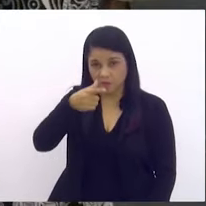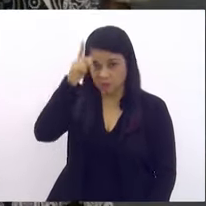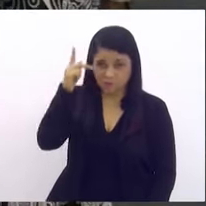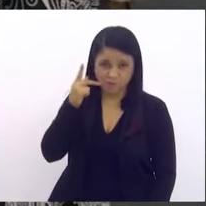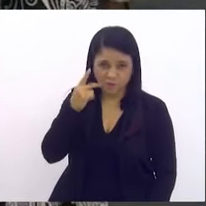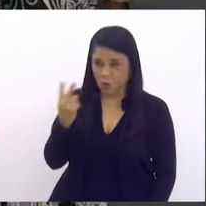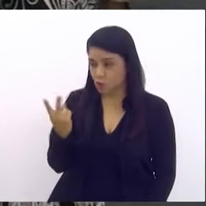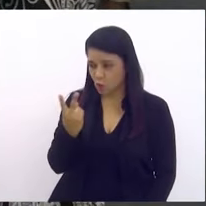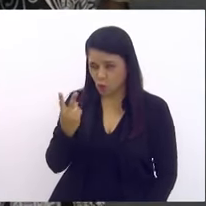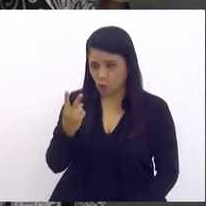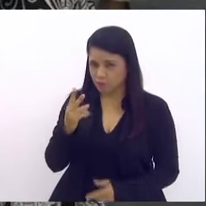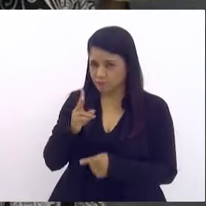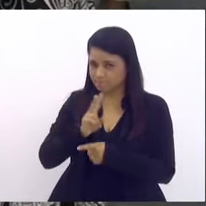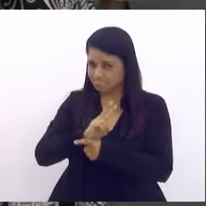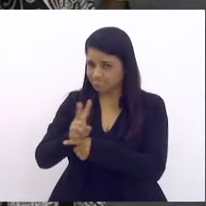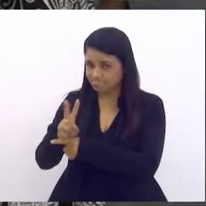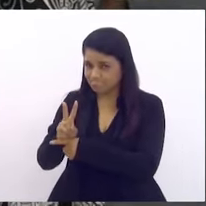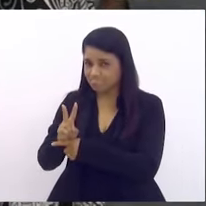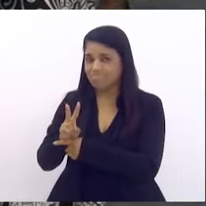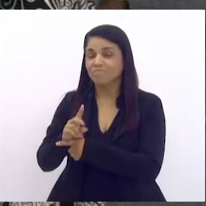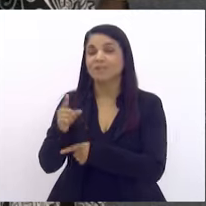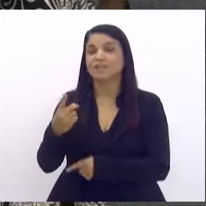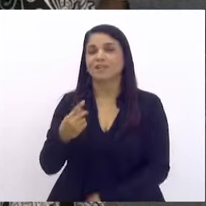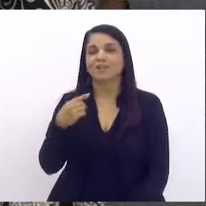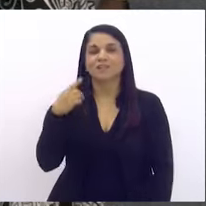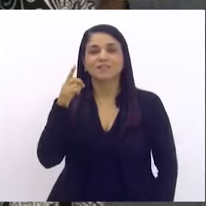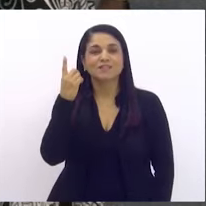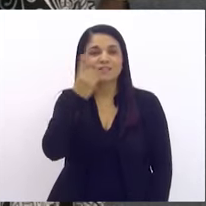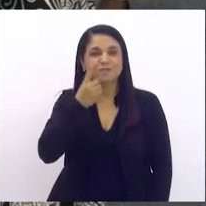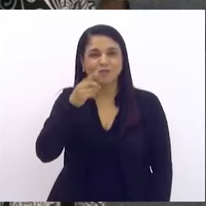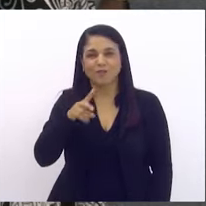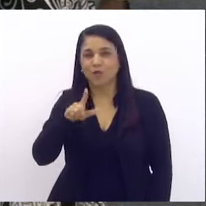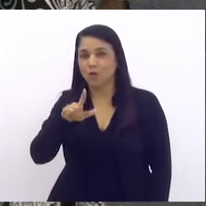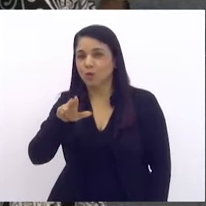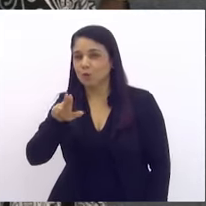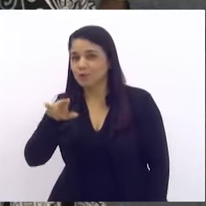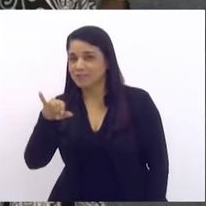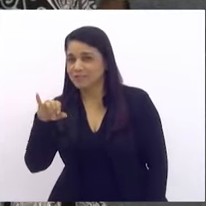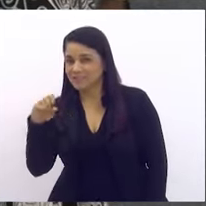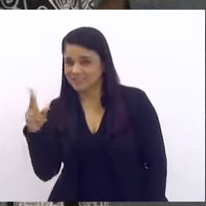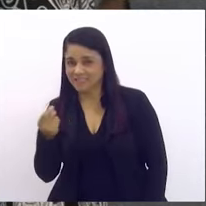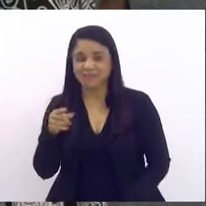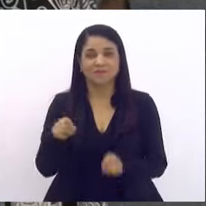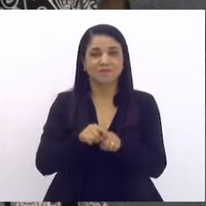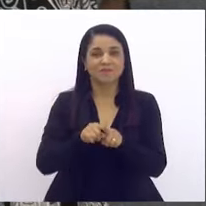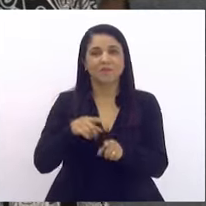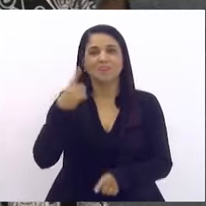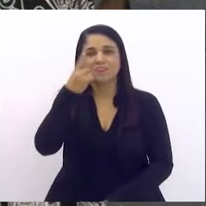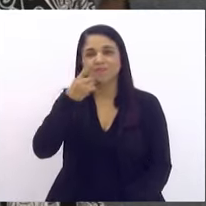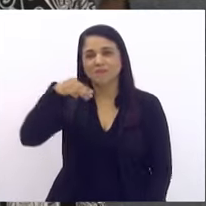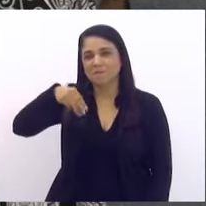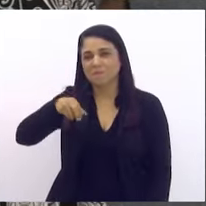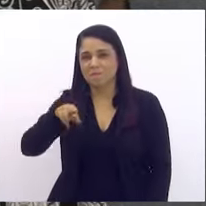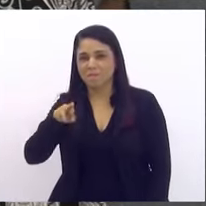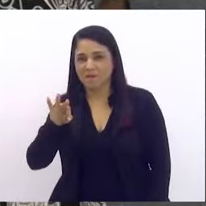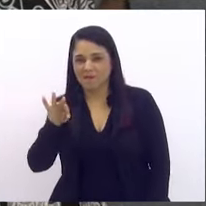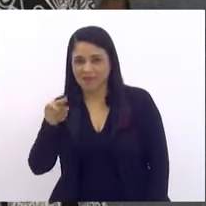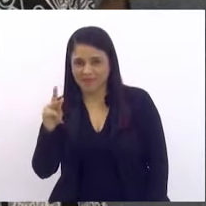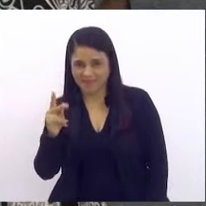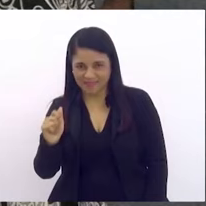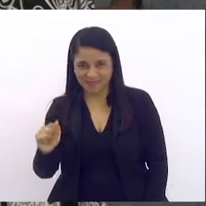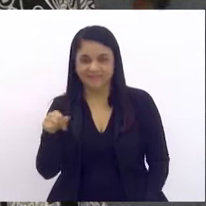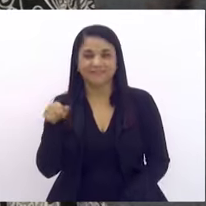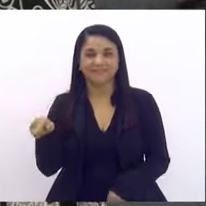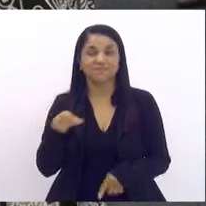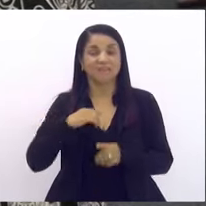protetoras a deputada Lucinha e a deputada Marta Rocha então selha né fazer esse registro aqui para não ter problema com a minha grande